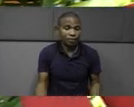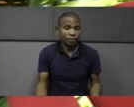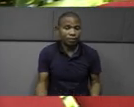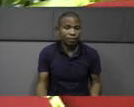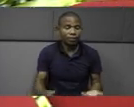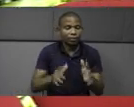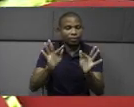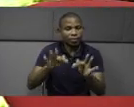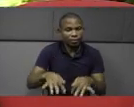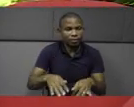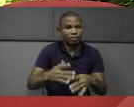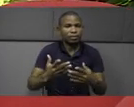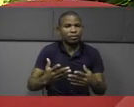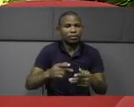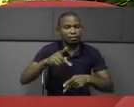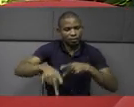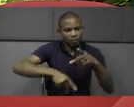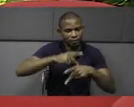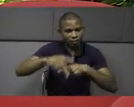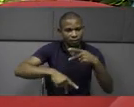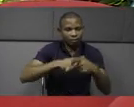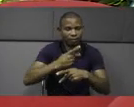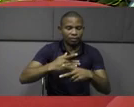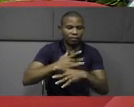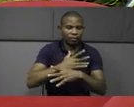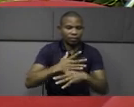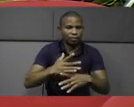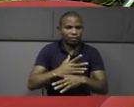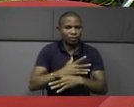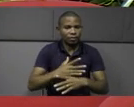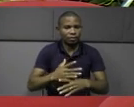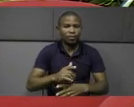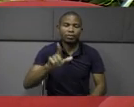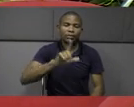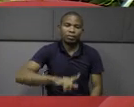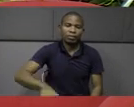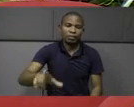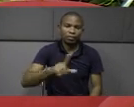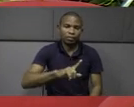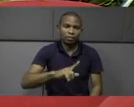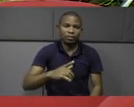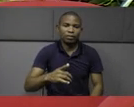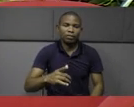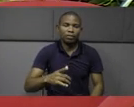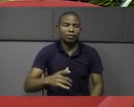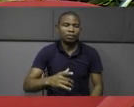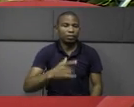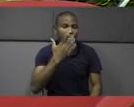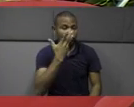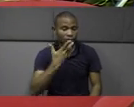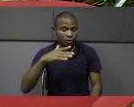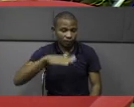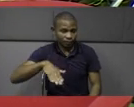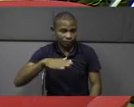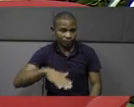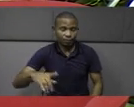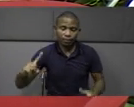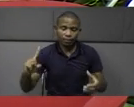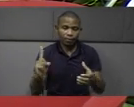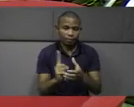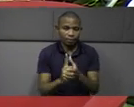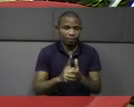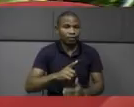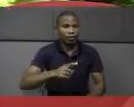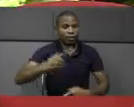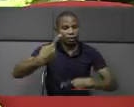periféricas das cidades e obviamente as crianças que estão inseridas nesse contexto um outro debate que a gente faz